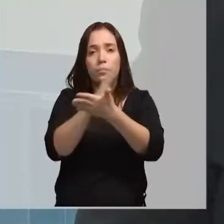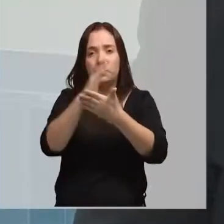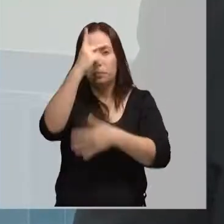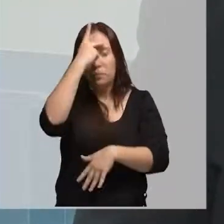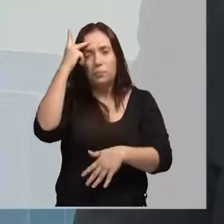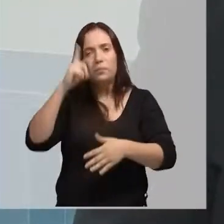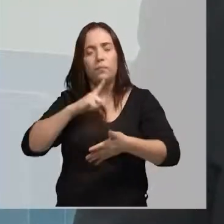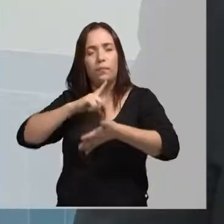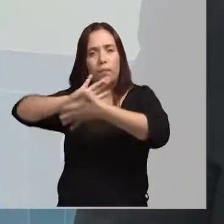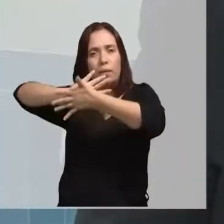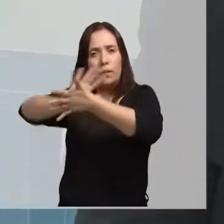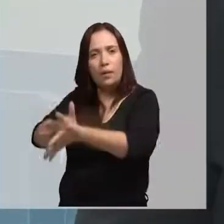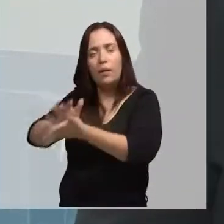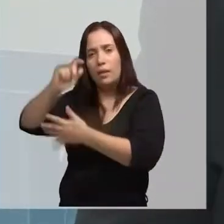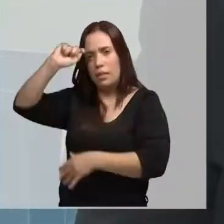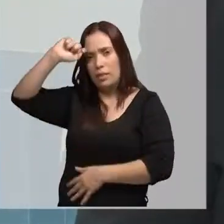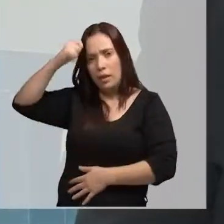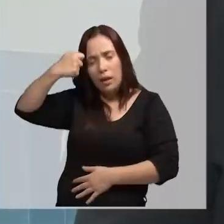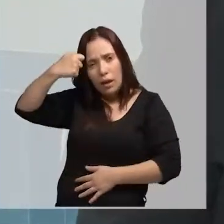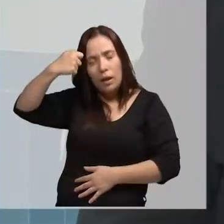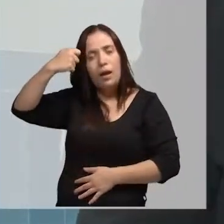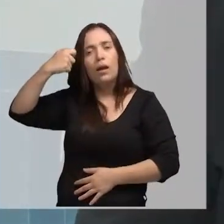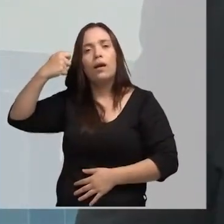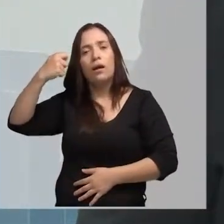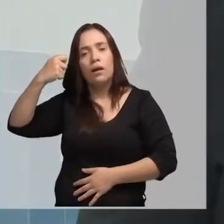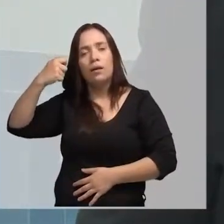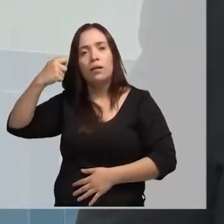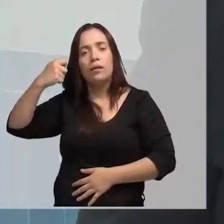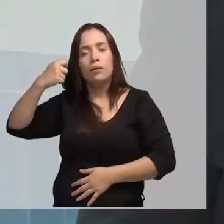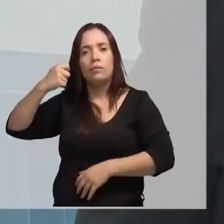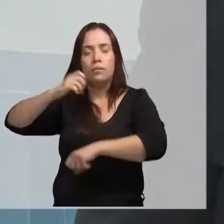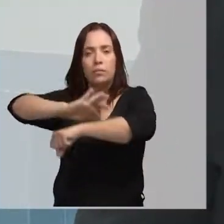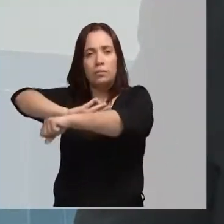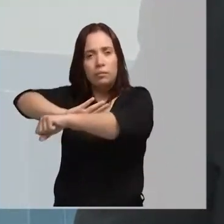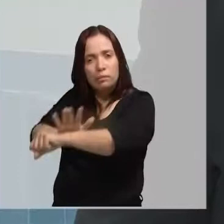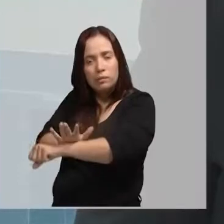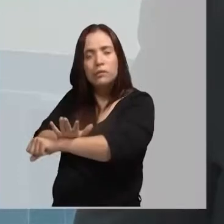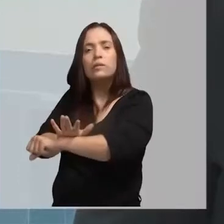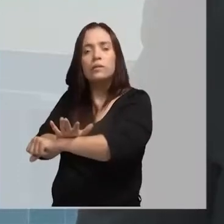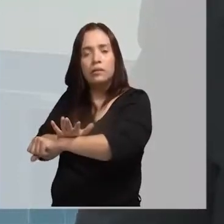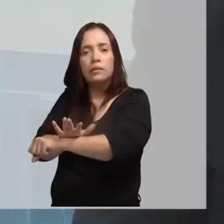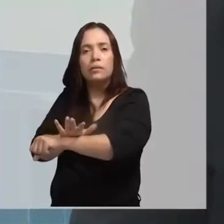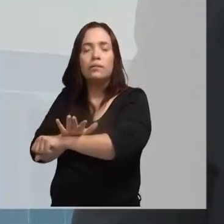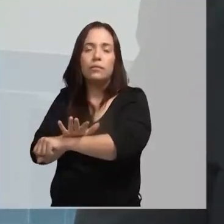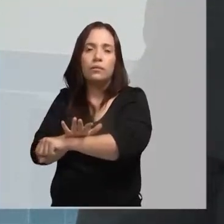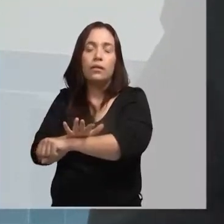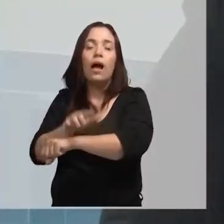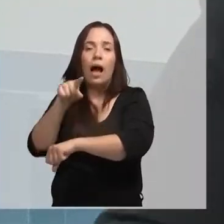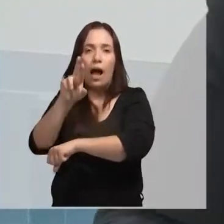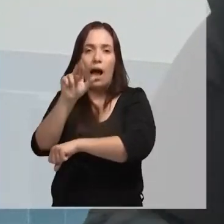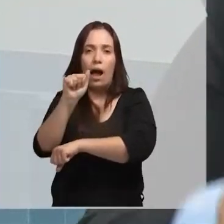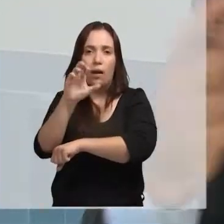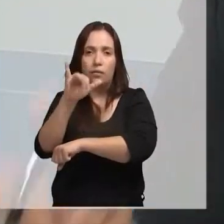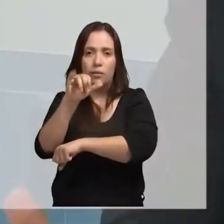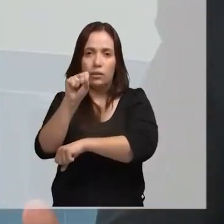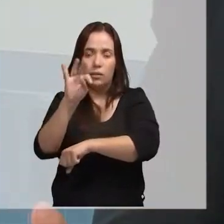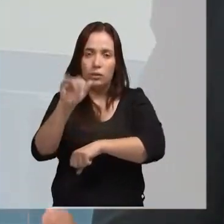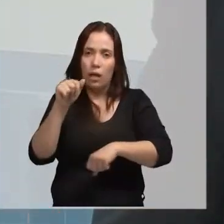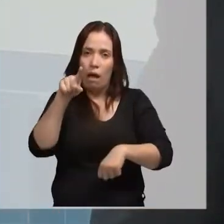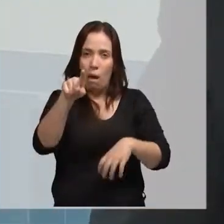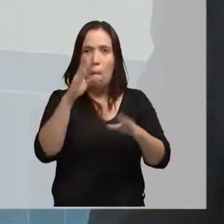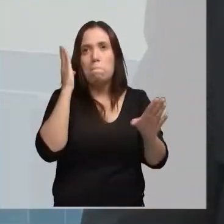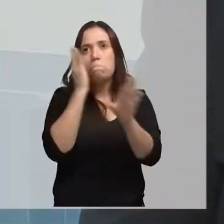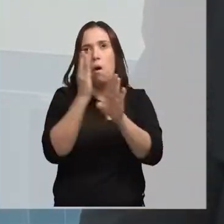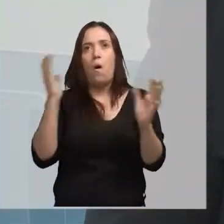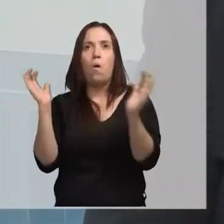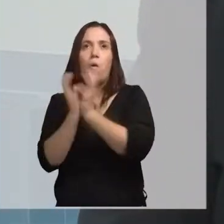racista, e um escravocrata, antigamente como chamava, um racista, ele é um racista. Ele não é nem de esquerda nem de direita.